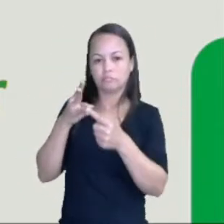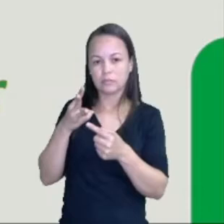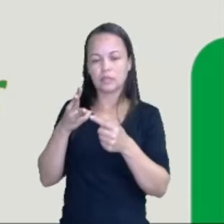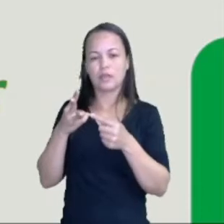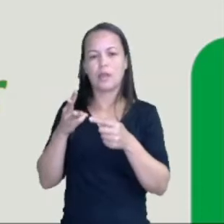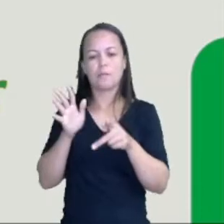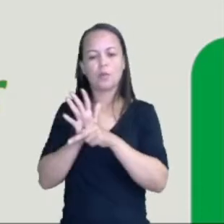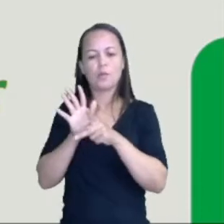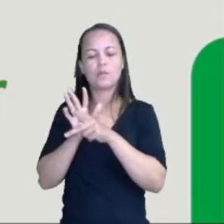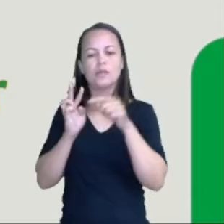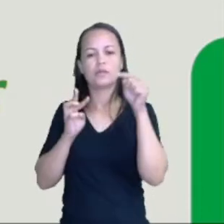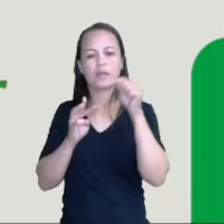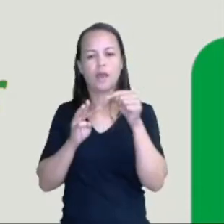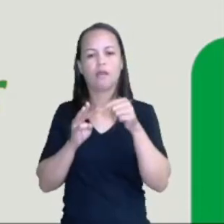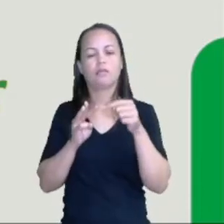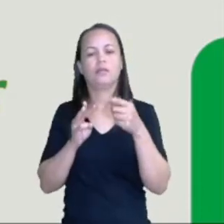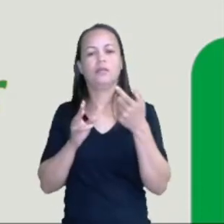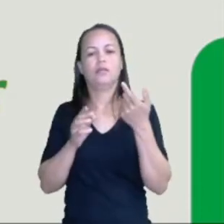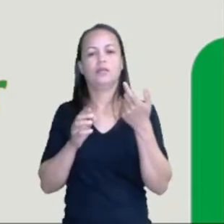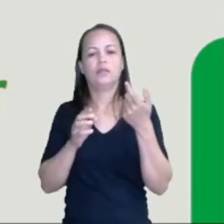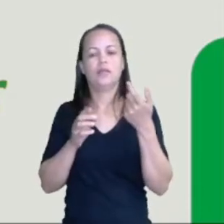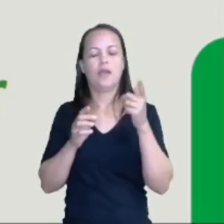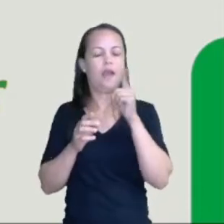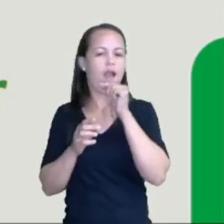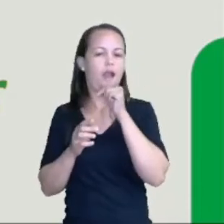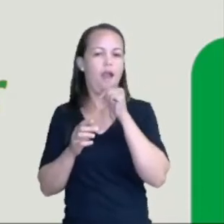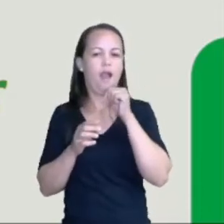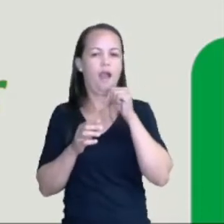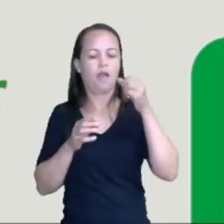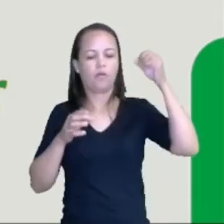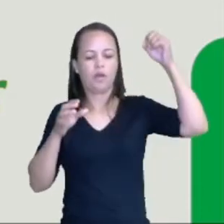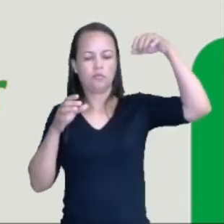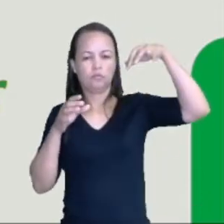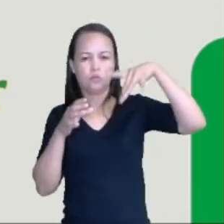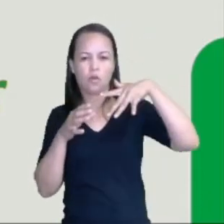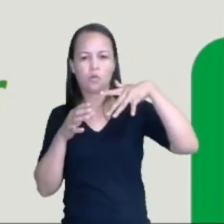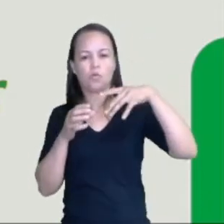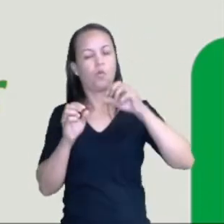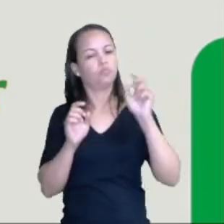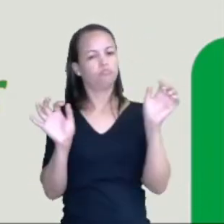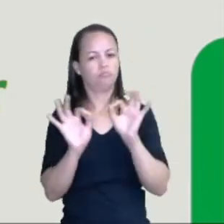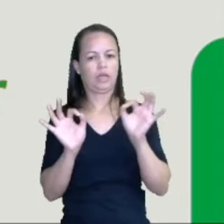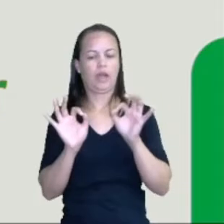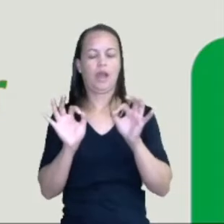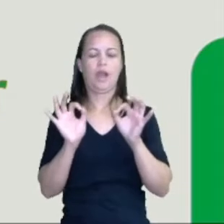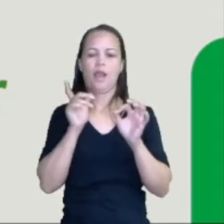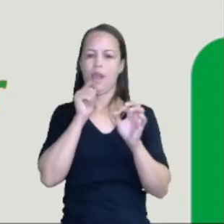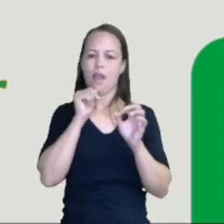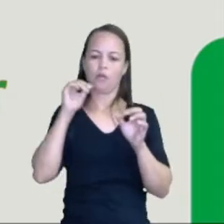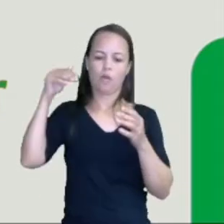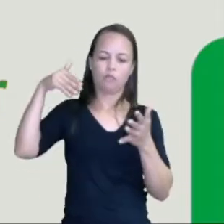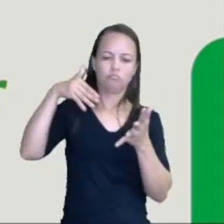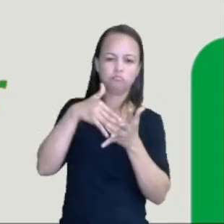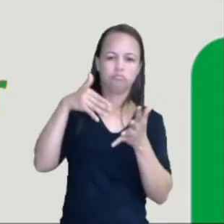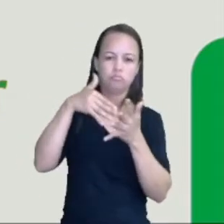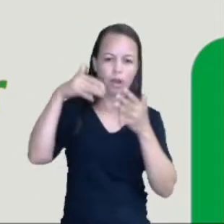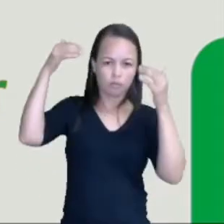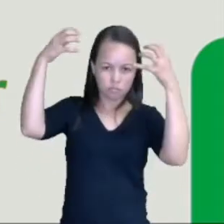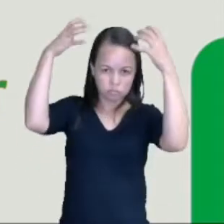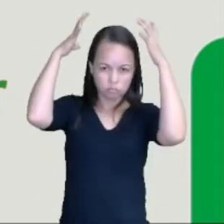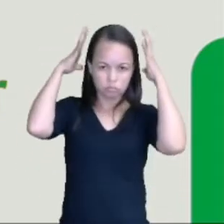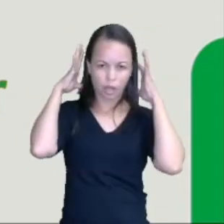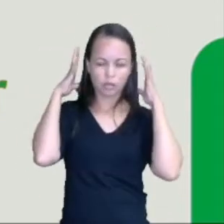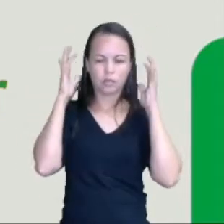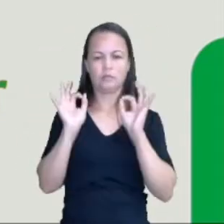maior probabilidade da água atravessar ou da água não atravessar? E aí, qual que protegeria mais